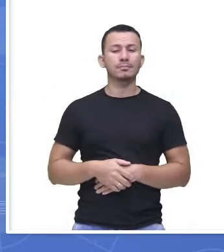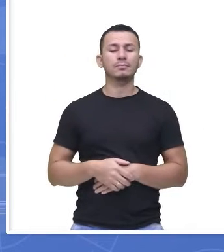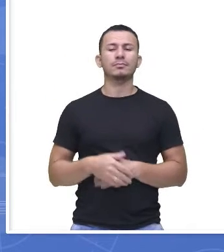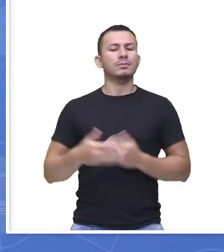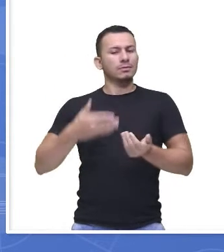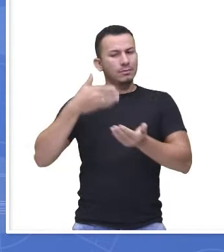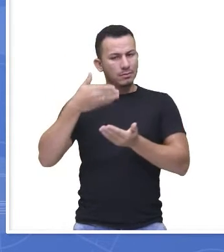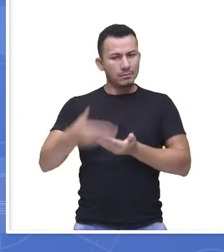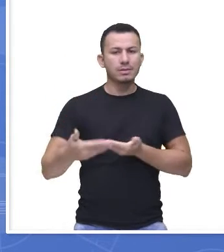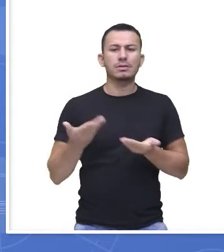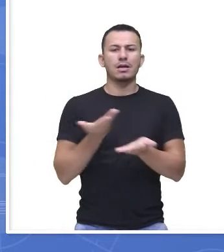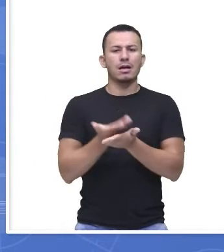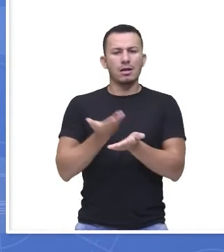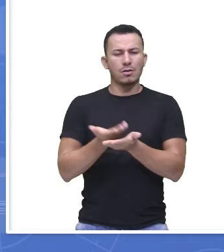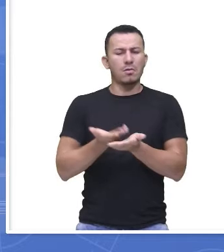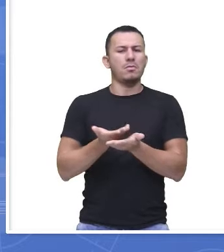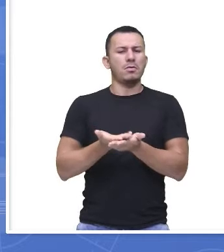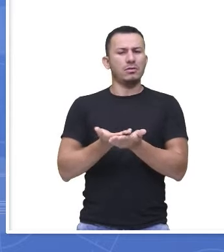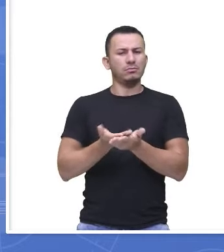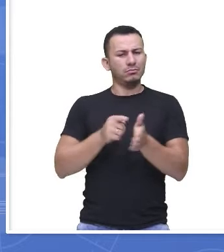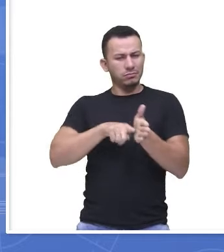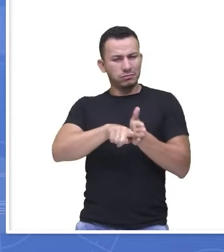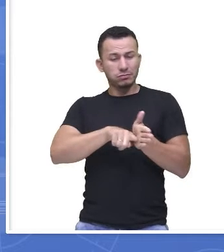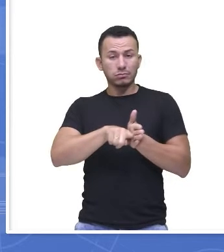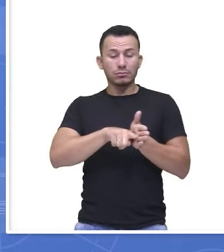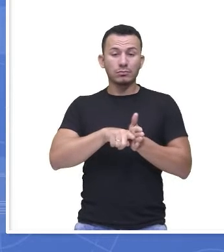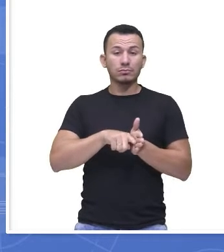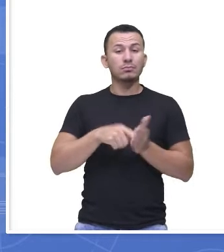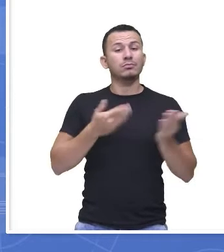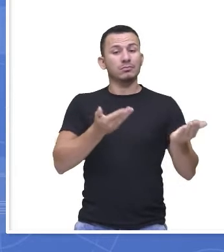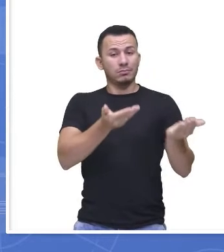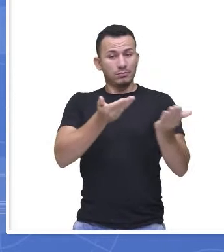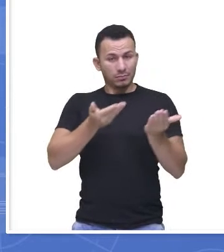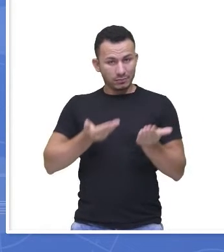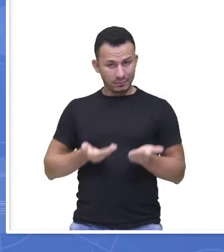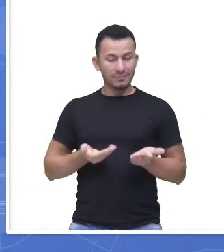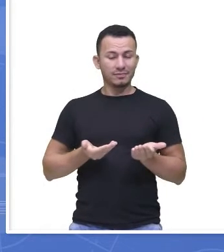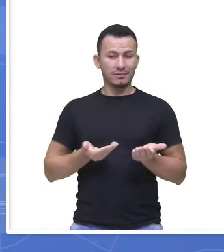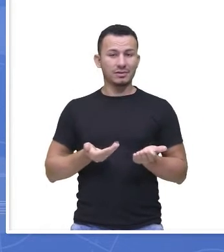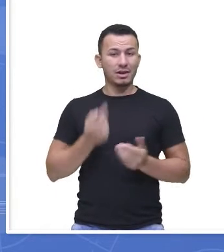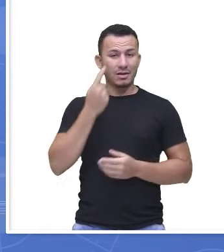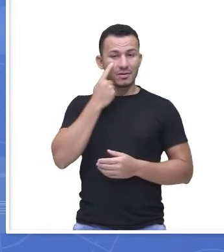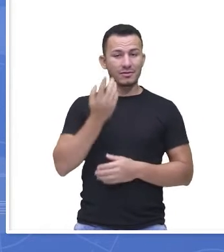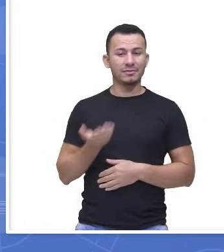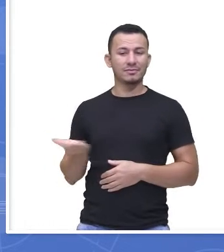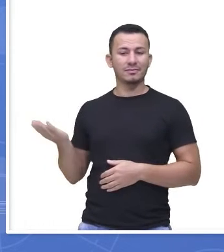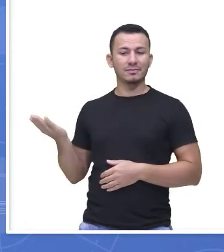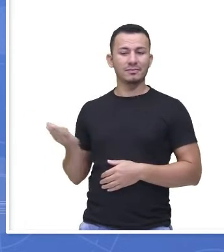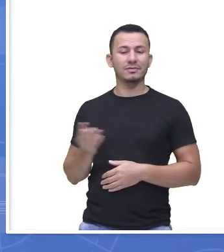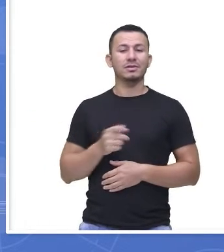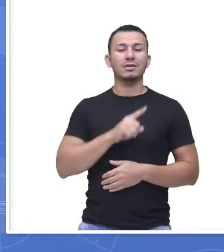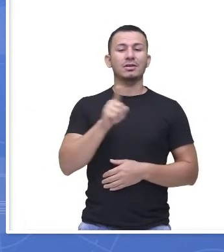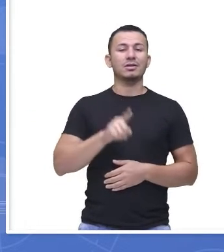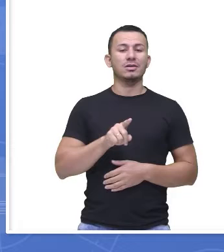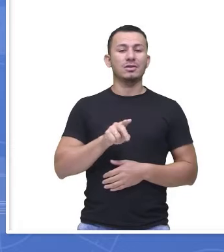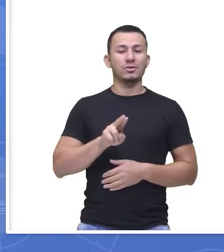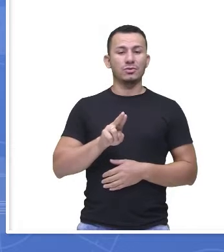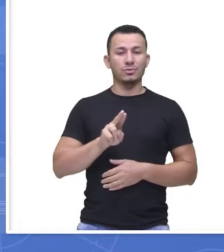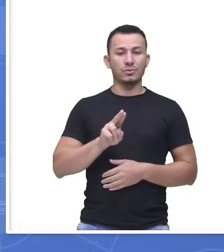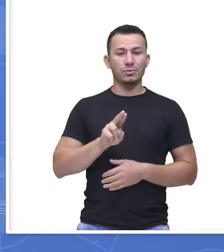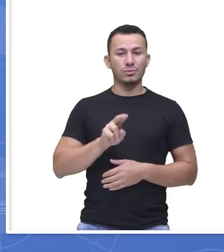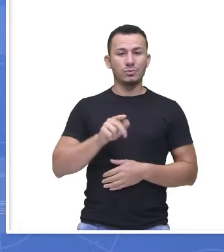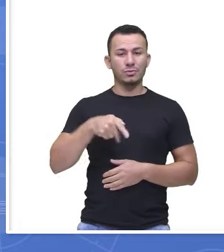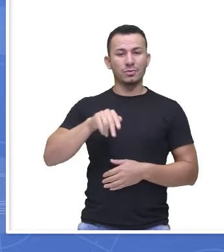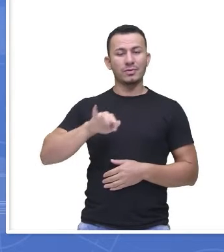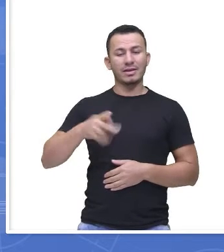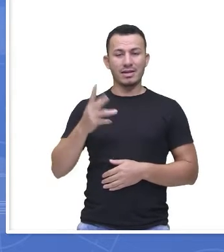começar essa discussão, nós vamos chamar o nosso colaborador, o Djurquinha, né, Djurquinha, que vai nos explicar